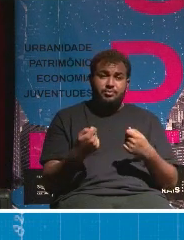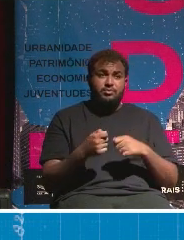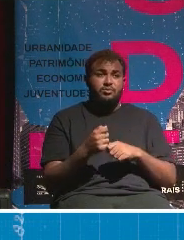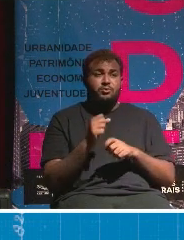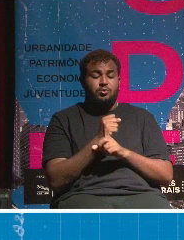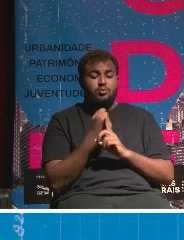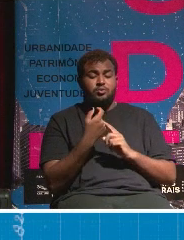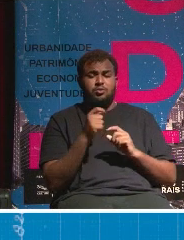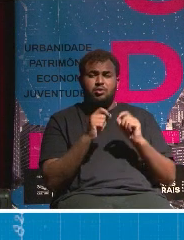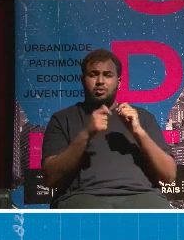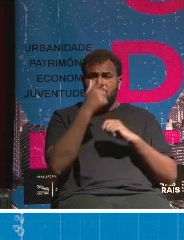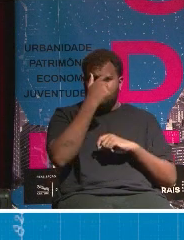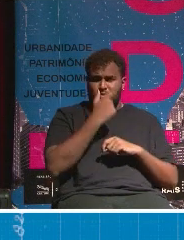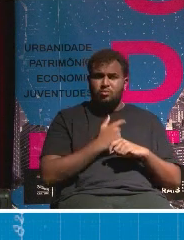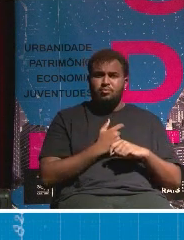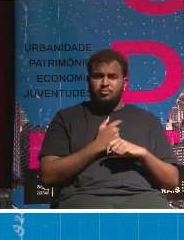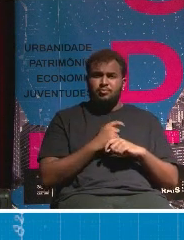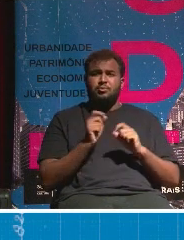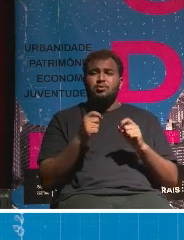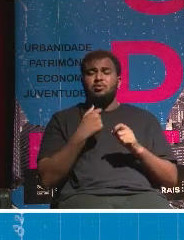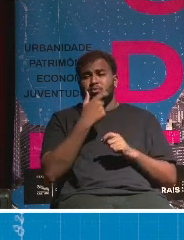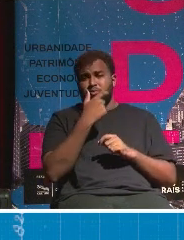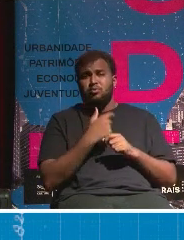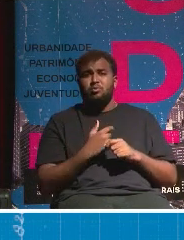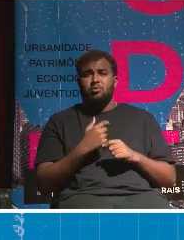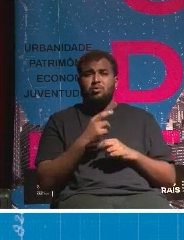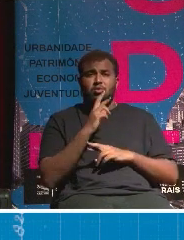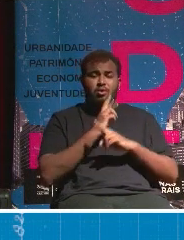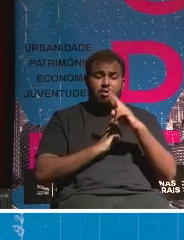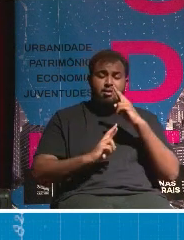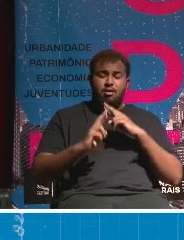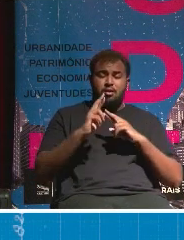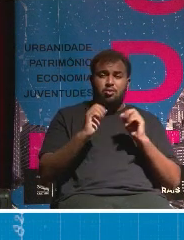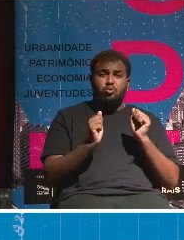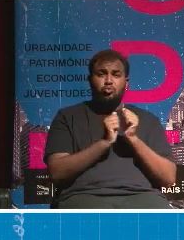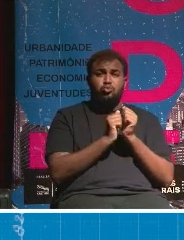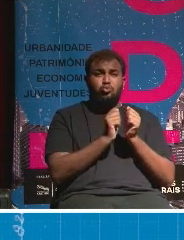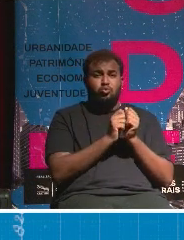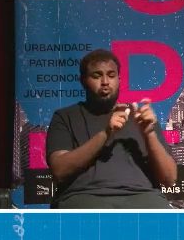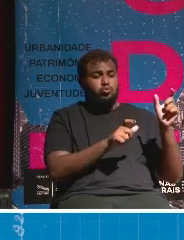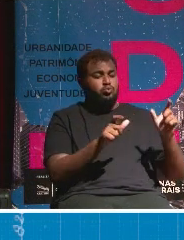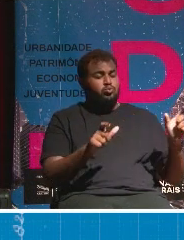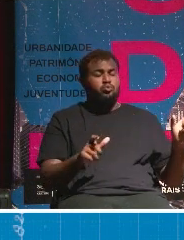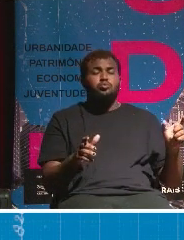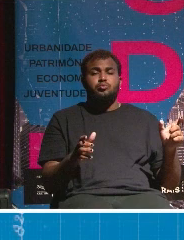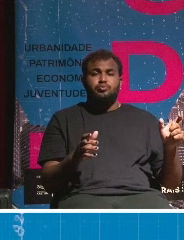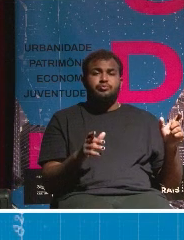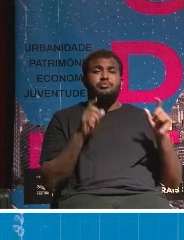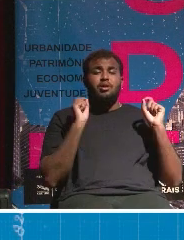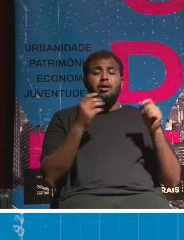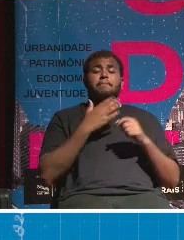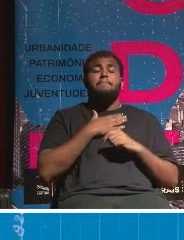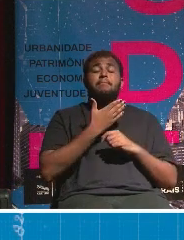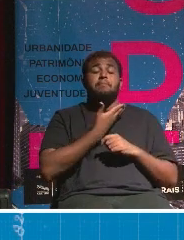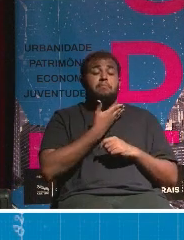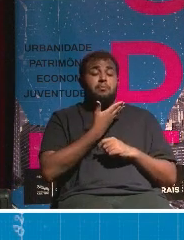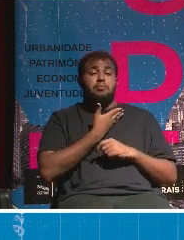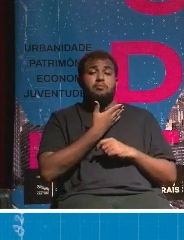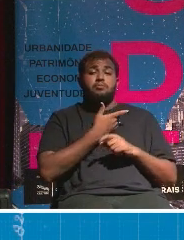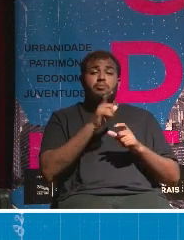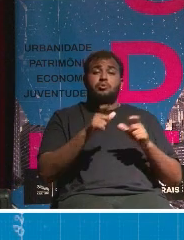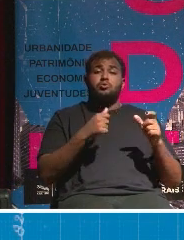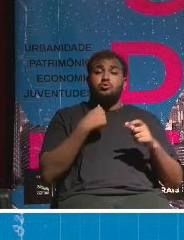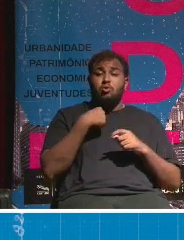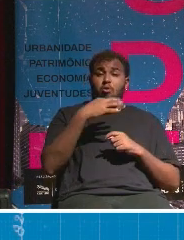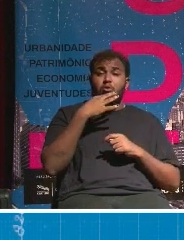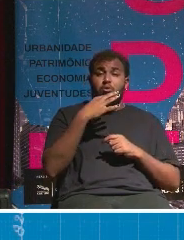sou eu? Quem sou eu nessa relação com as pessoas? Né? Quem são meus amigos? Quem são as pessoas que eu conheço e